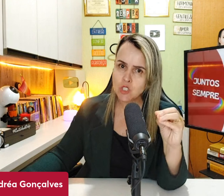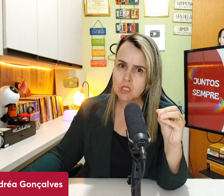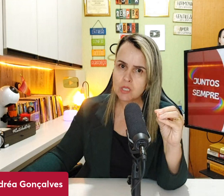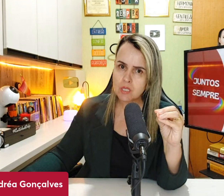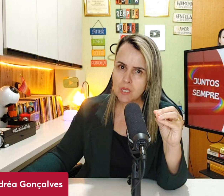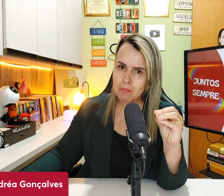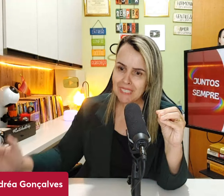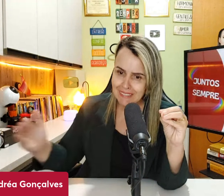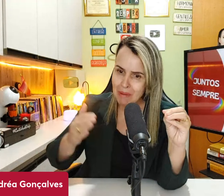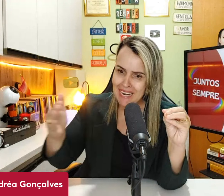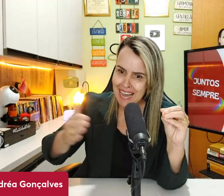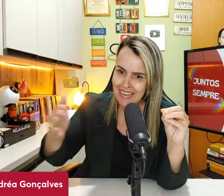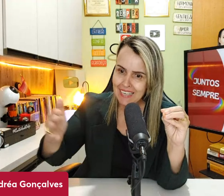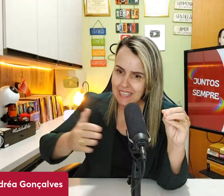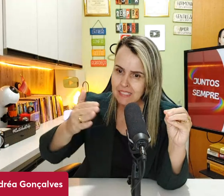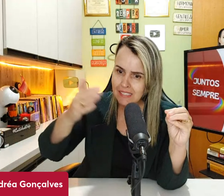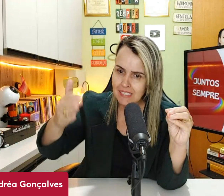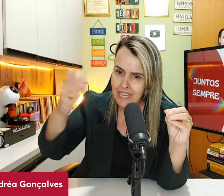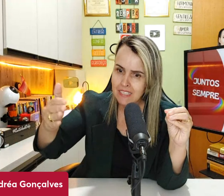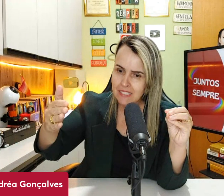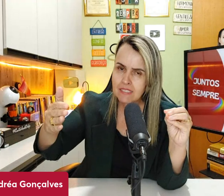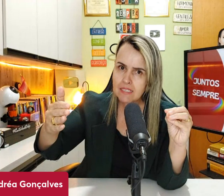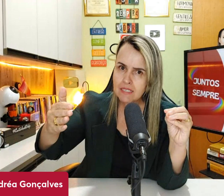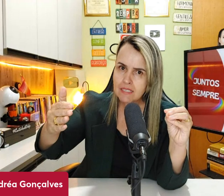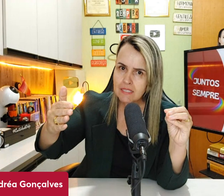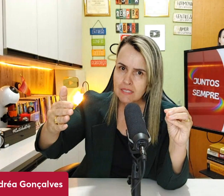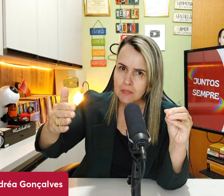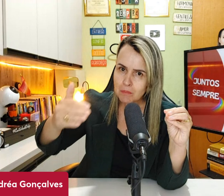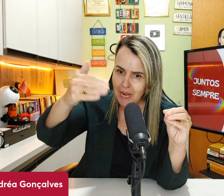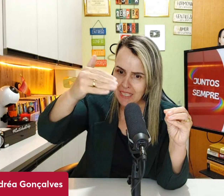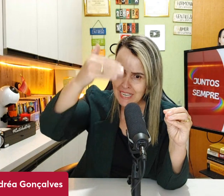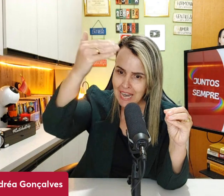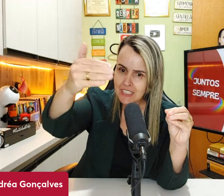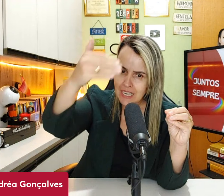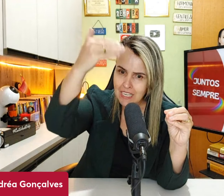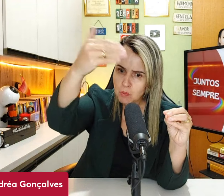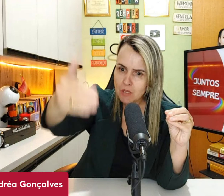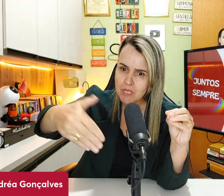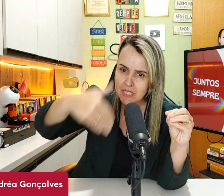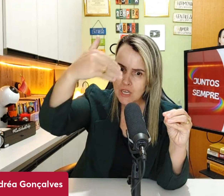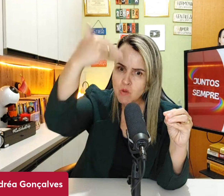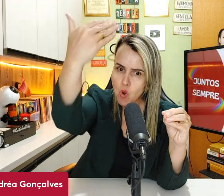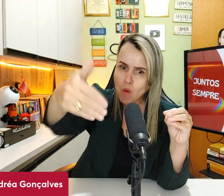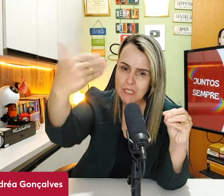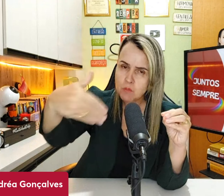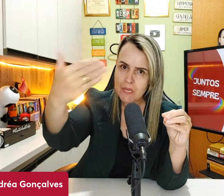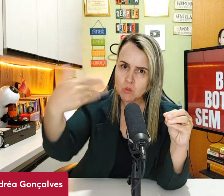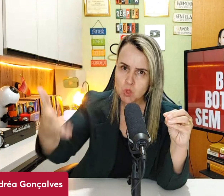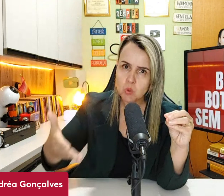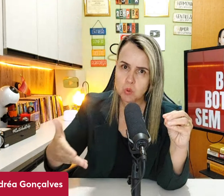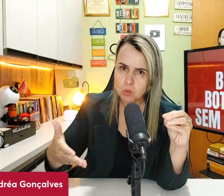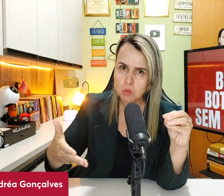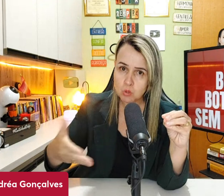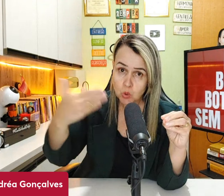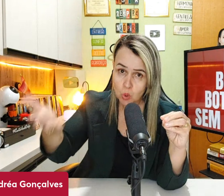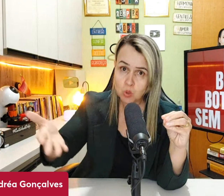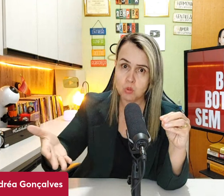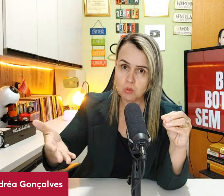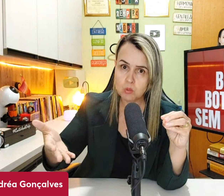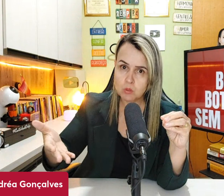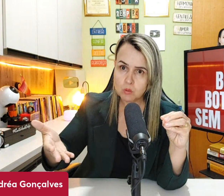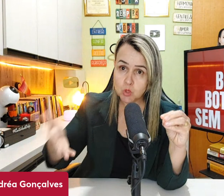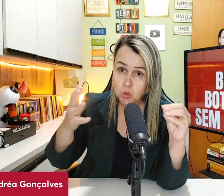oportunidade para trabalhar essas leis para que haja responsabilização e coparticipação de tudos de